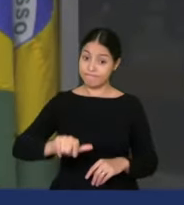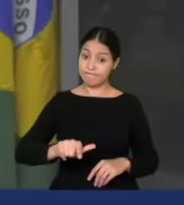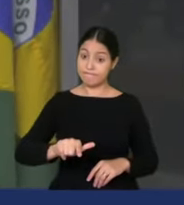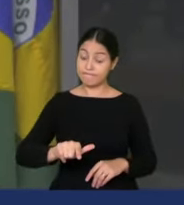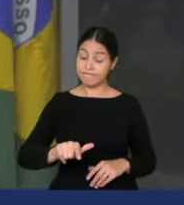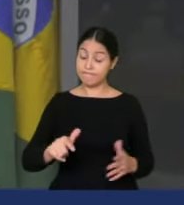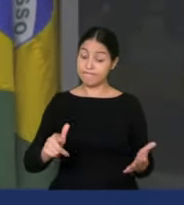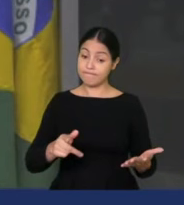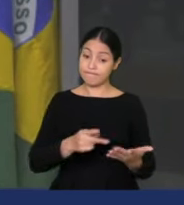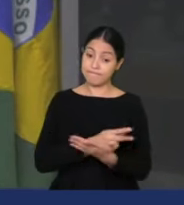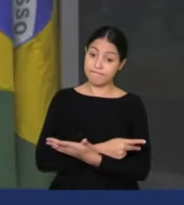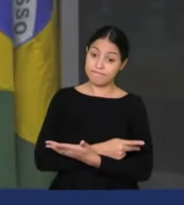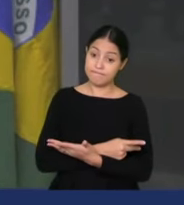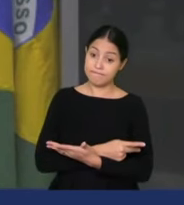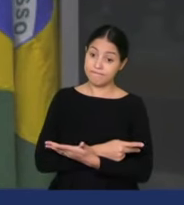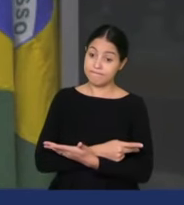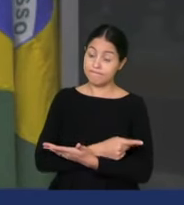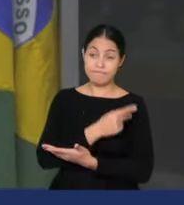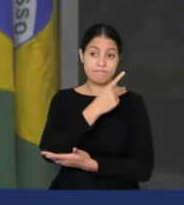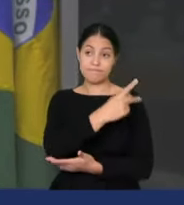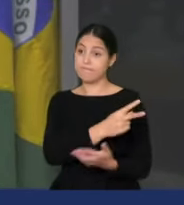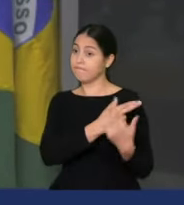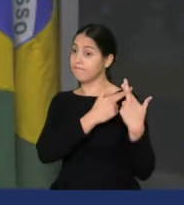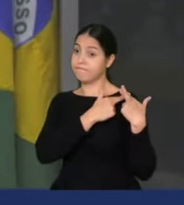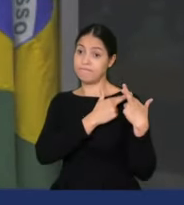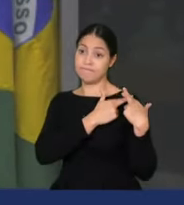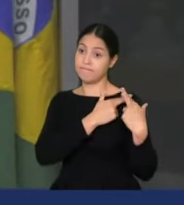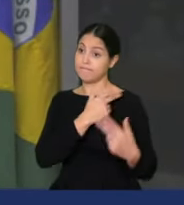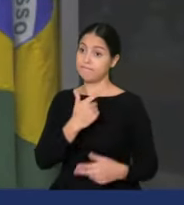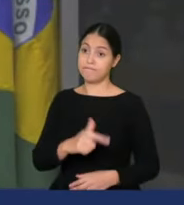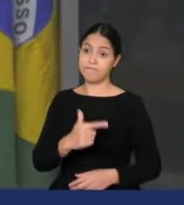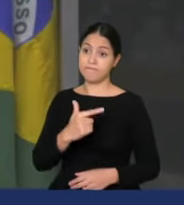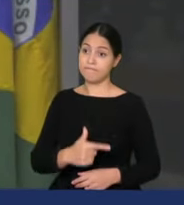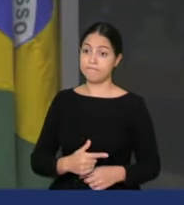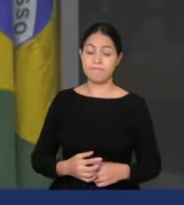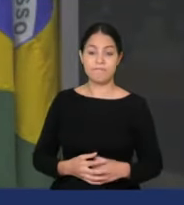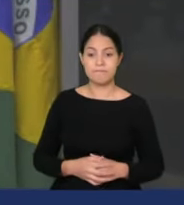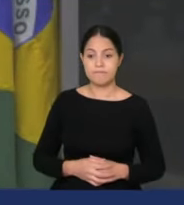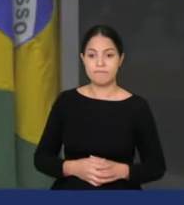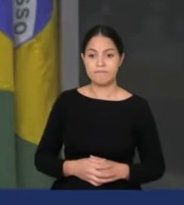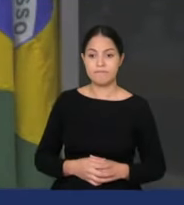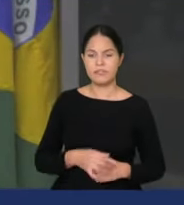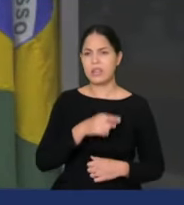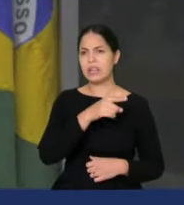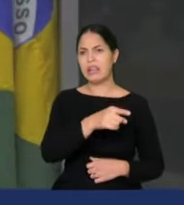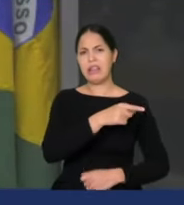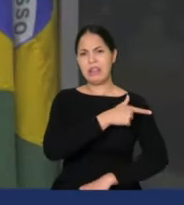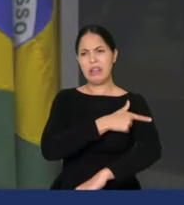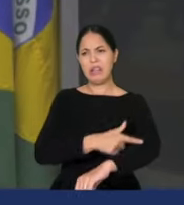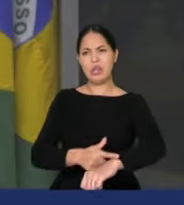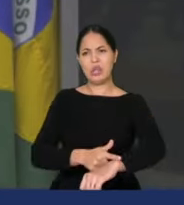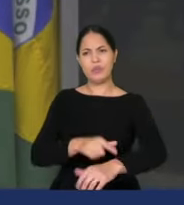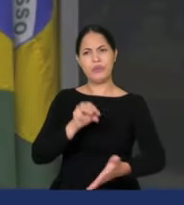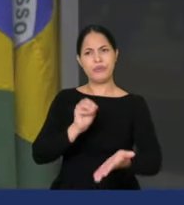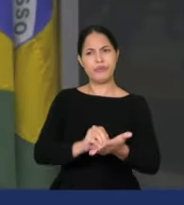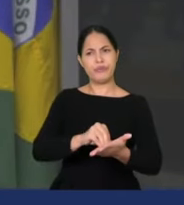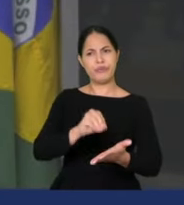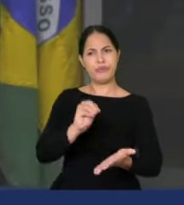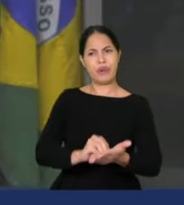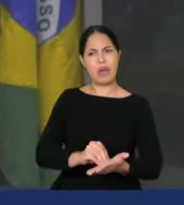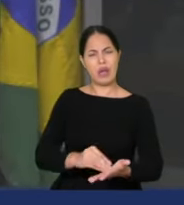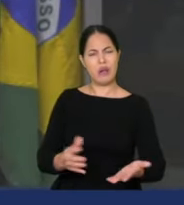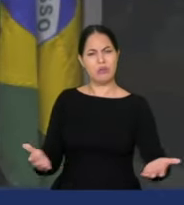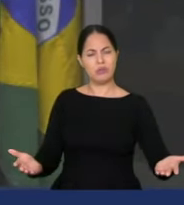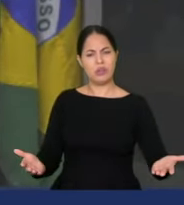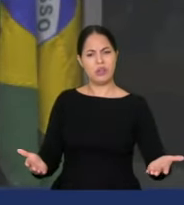forma irresponsável, de forma mal educada, o ministro mais